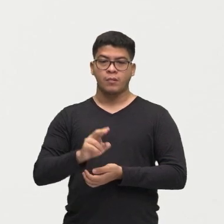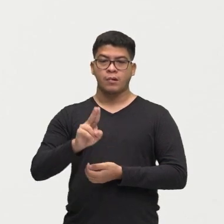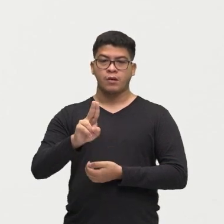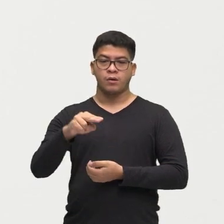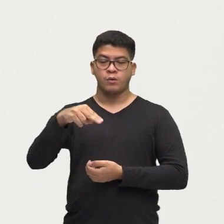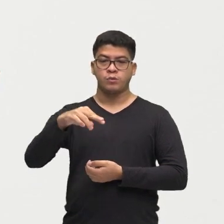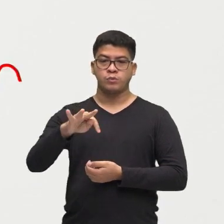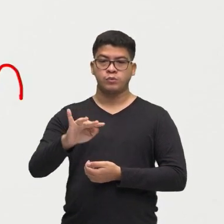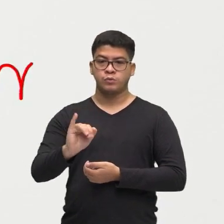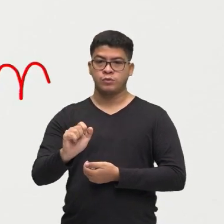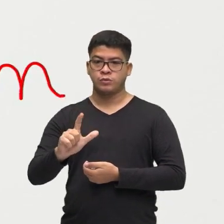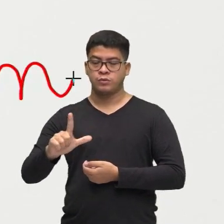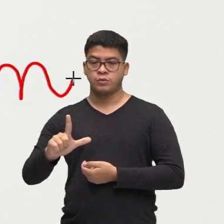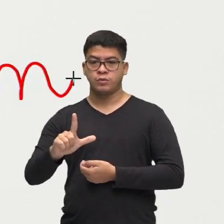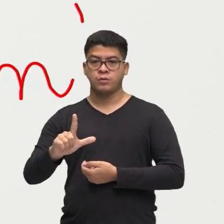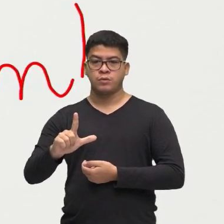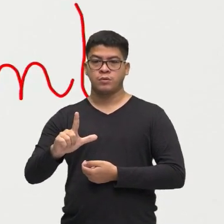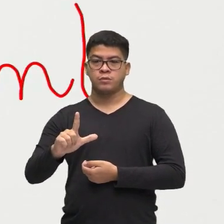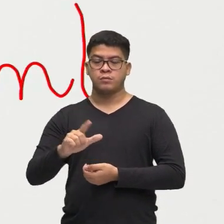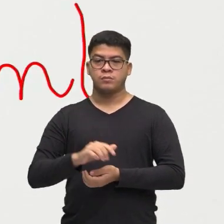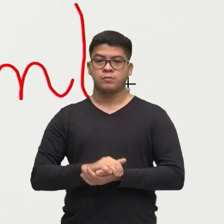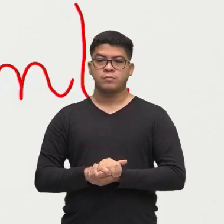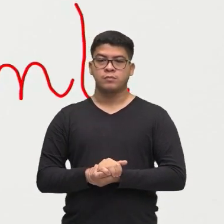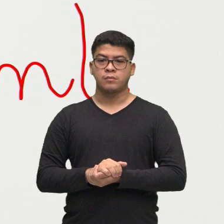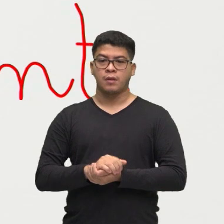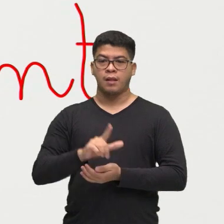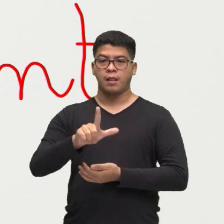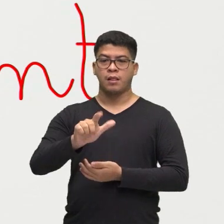until late.